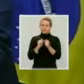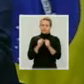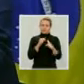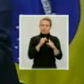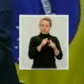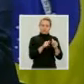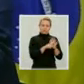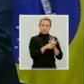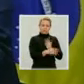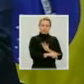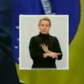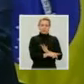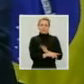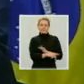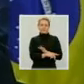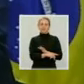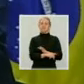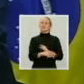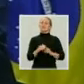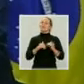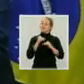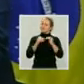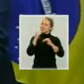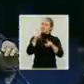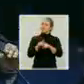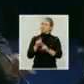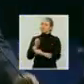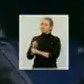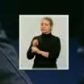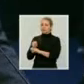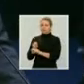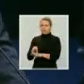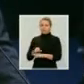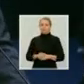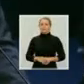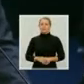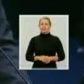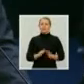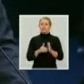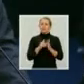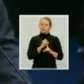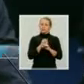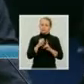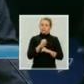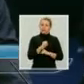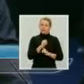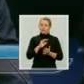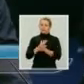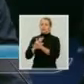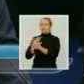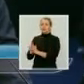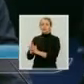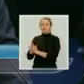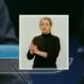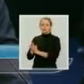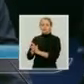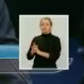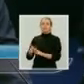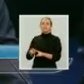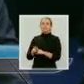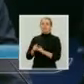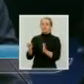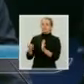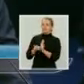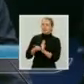atividades e se desempenhar dos seus estudos. Uma sociedade que exclui, por desinteresse